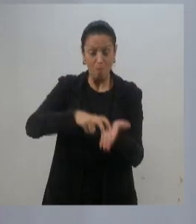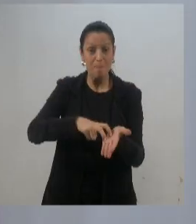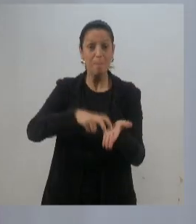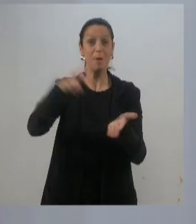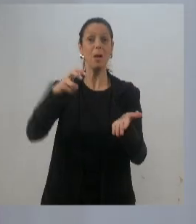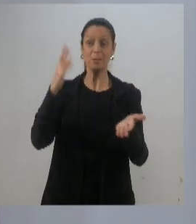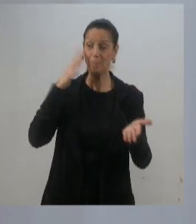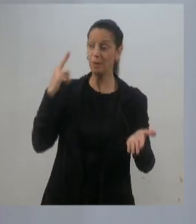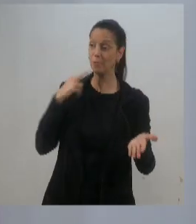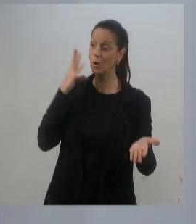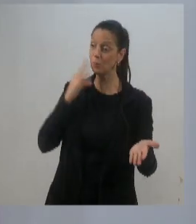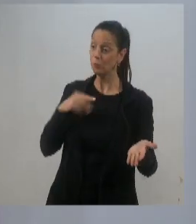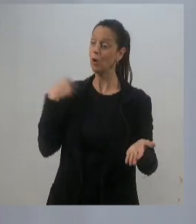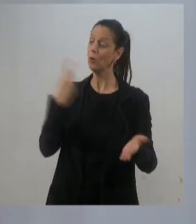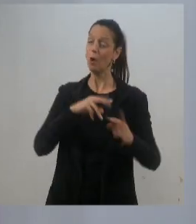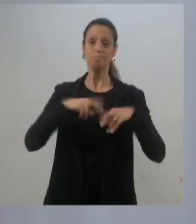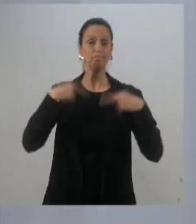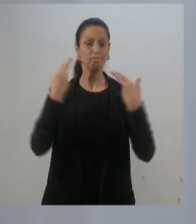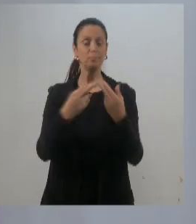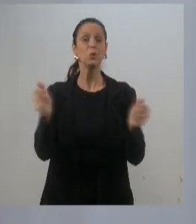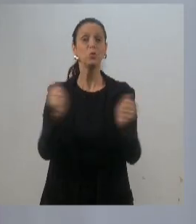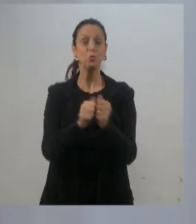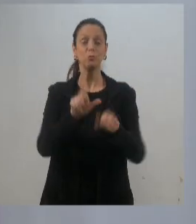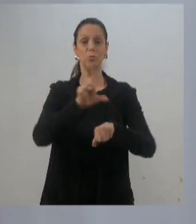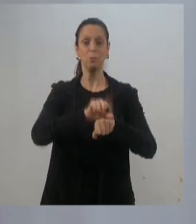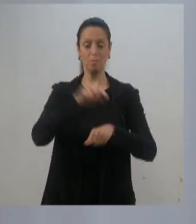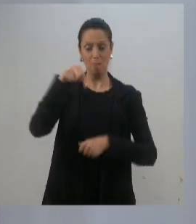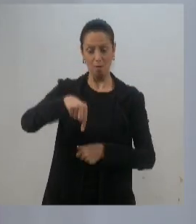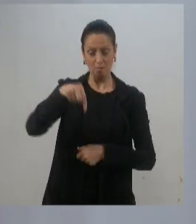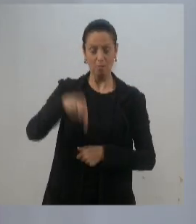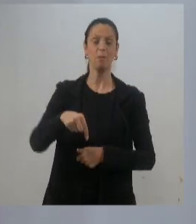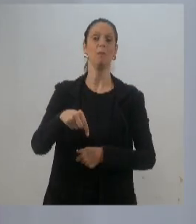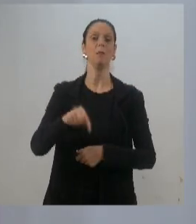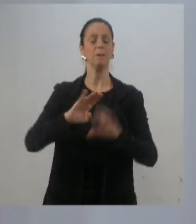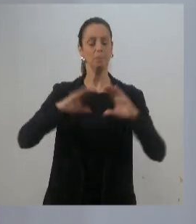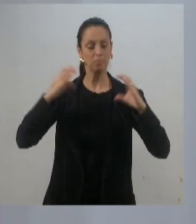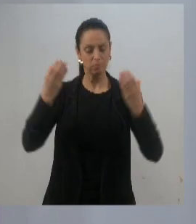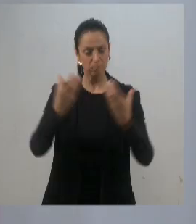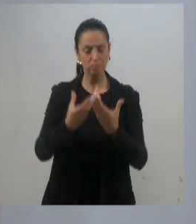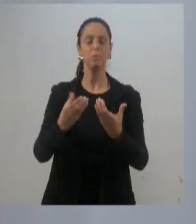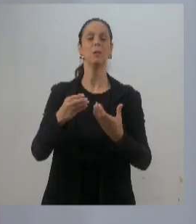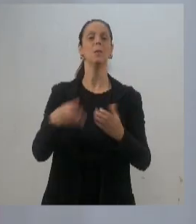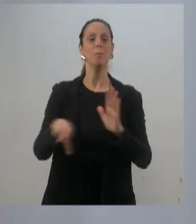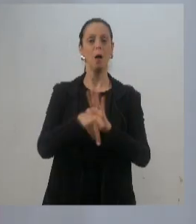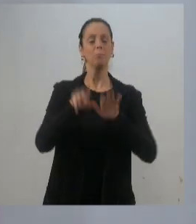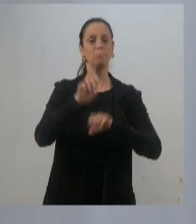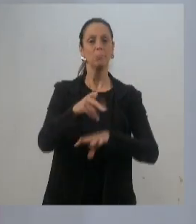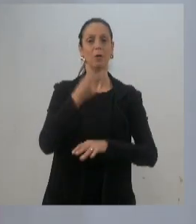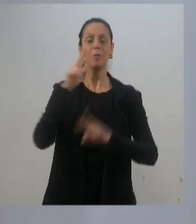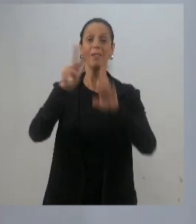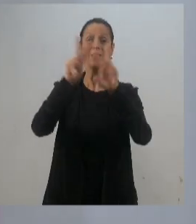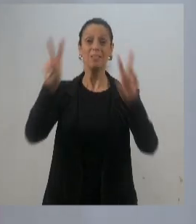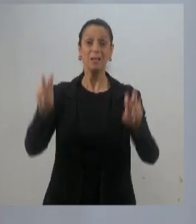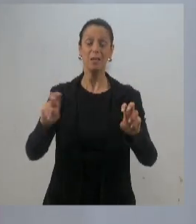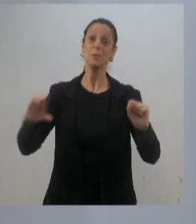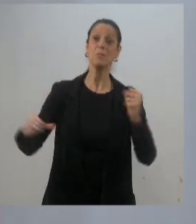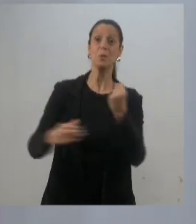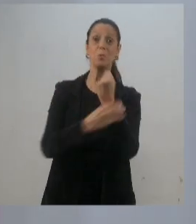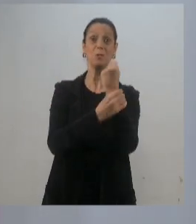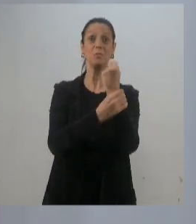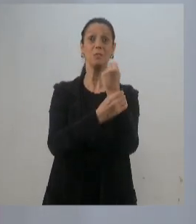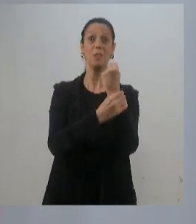vereador Gilson, nós nos reunimos com a CEMED aqui, em uma comissão de educação, para tratar de assuntos sobre